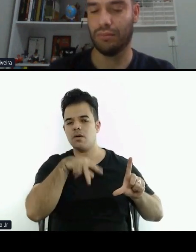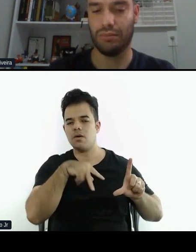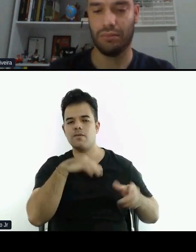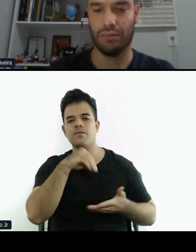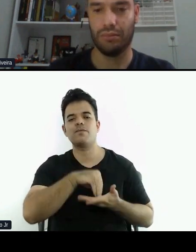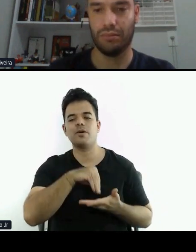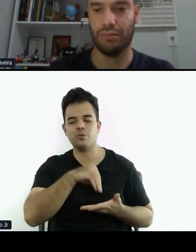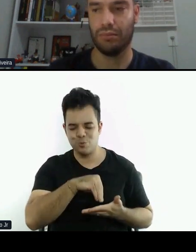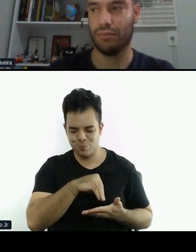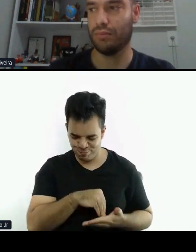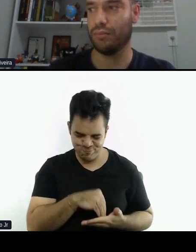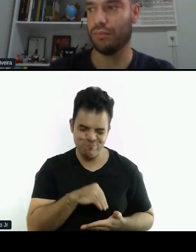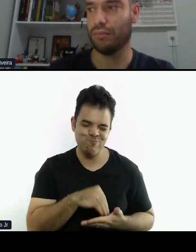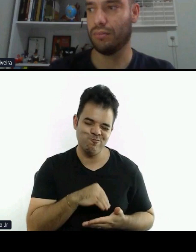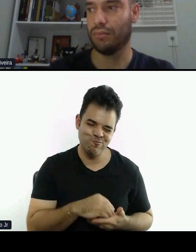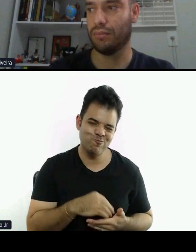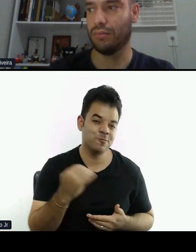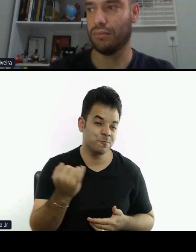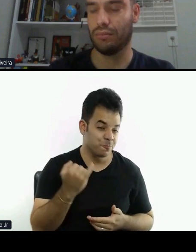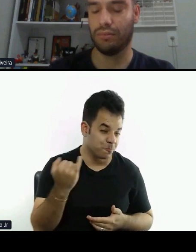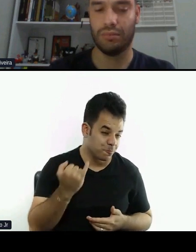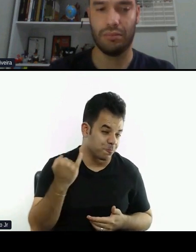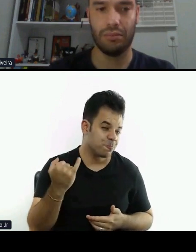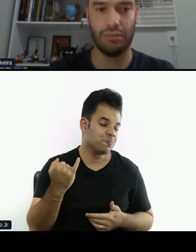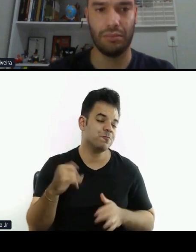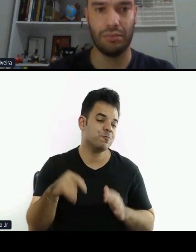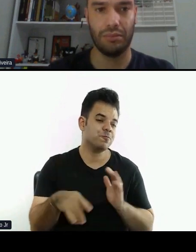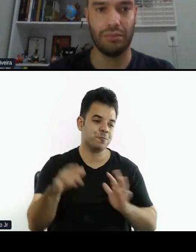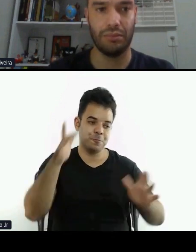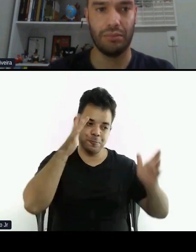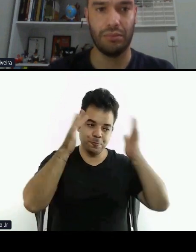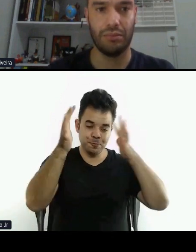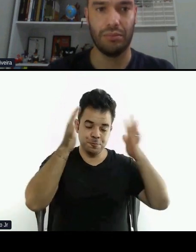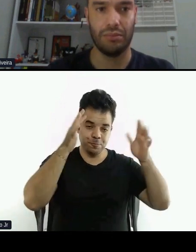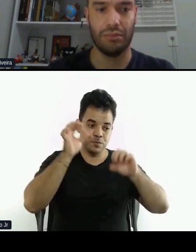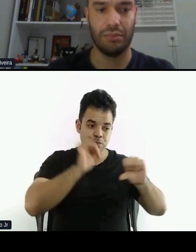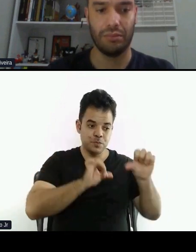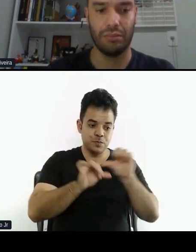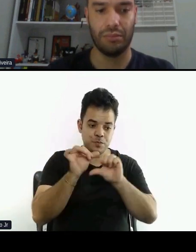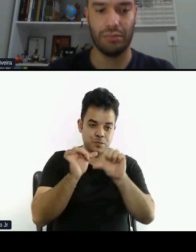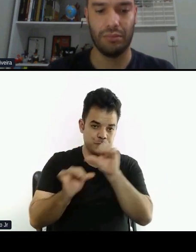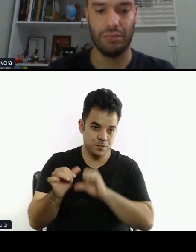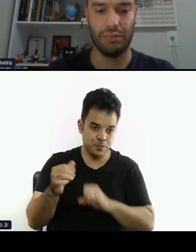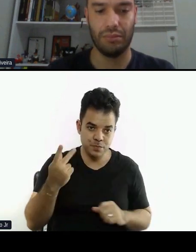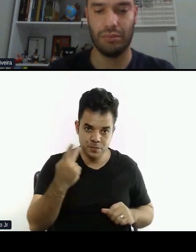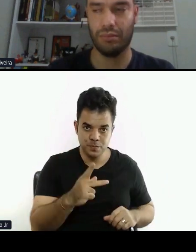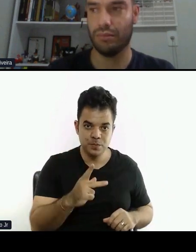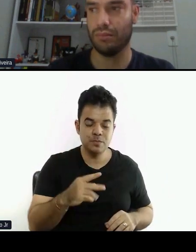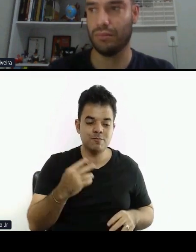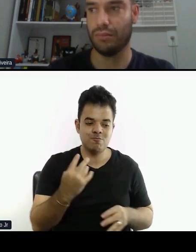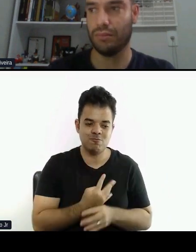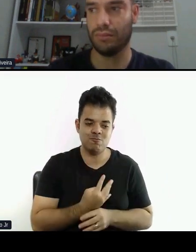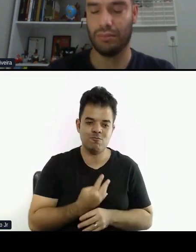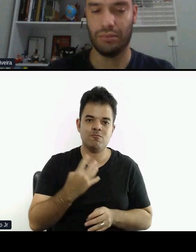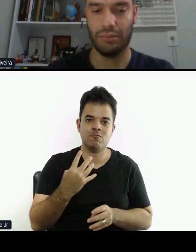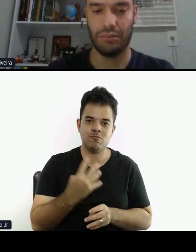pensar que essas mudanças, né, a gente precisa resistir a essas camadas para lá na frente a gente ter um ganho, né, muito grande para a empresa.